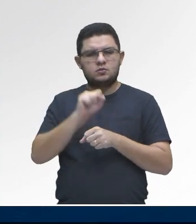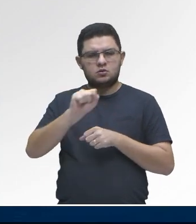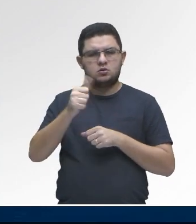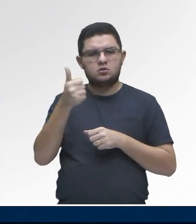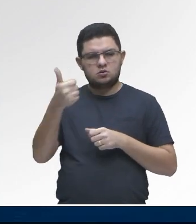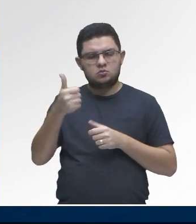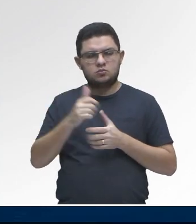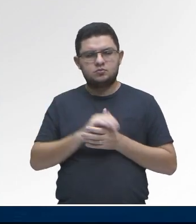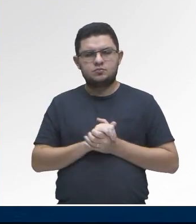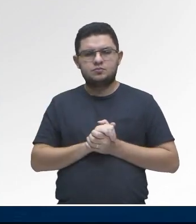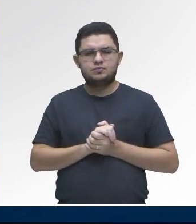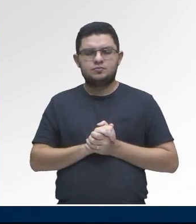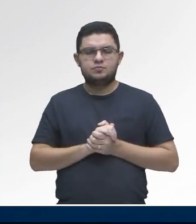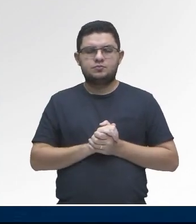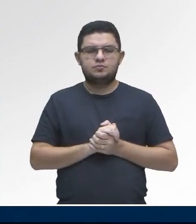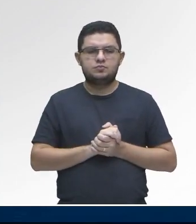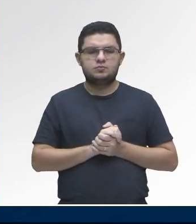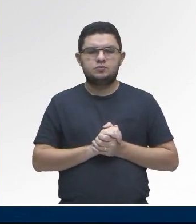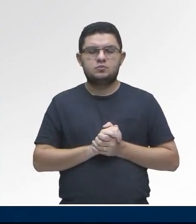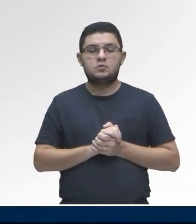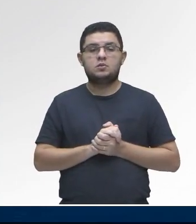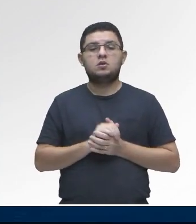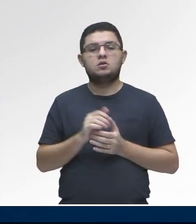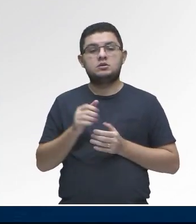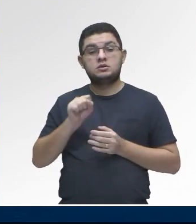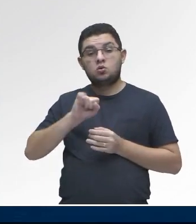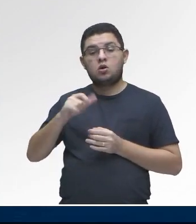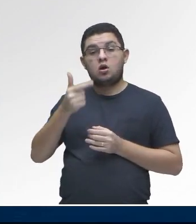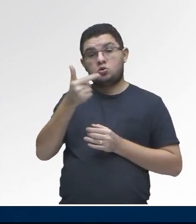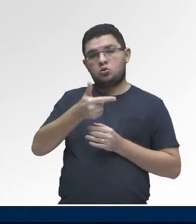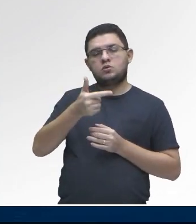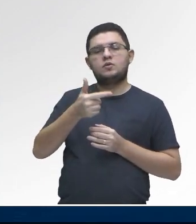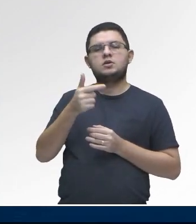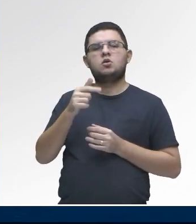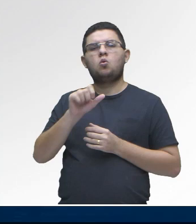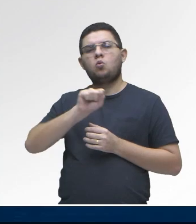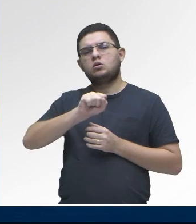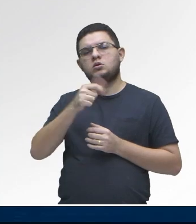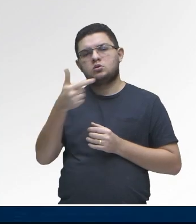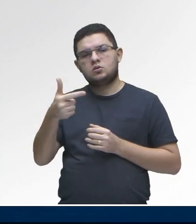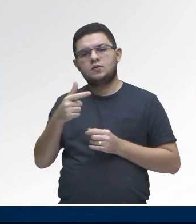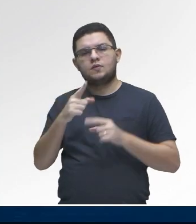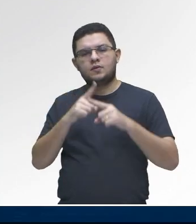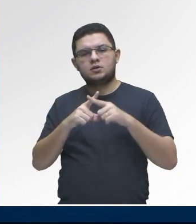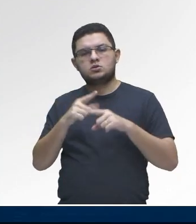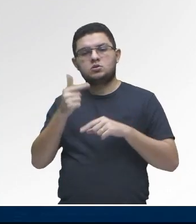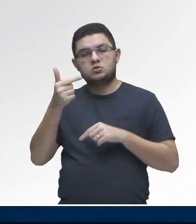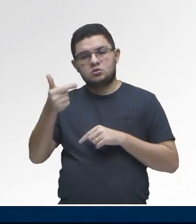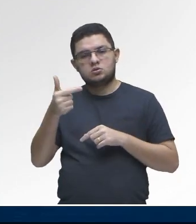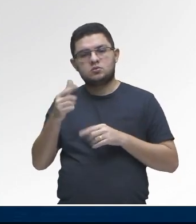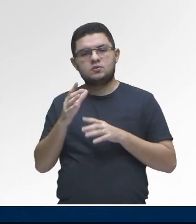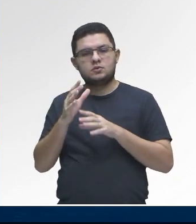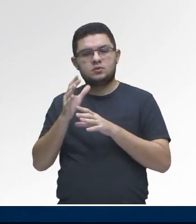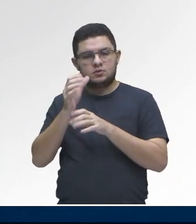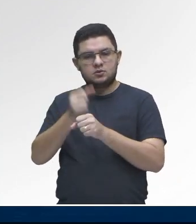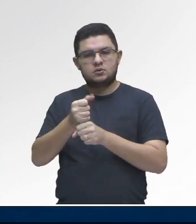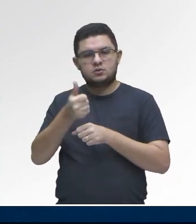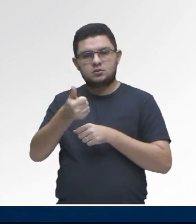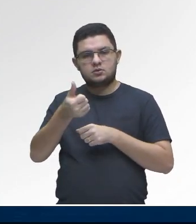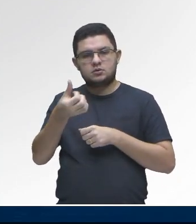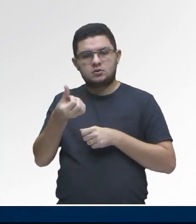2, vai ser 82 vezes 2. 2 vezes 2, 4. 2 vezes 8, 16.